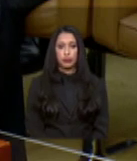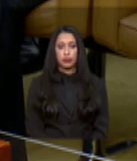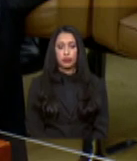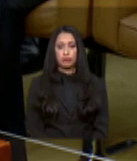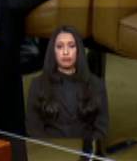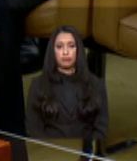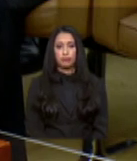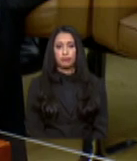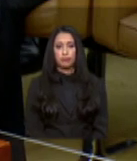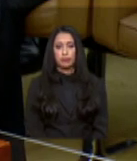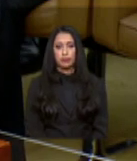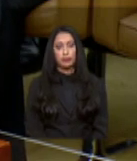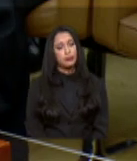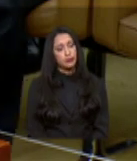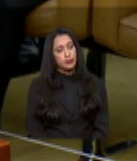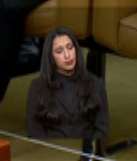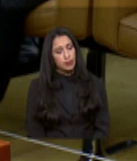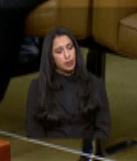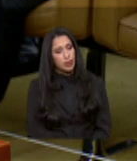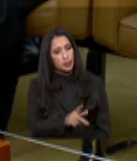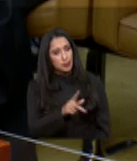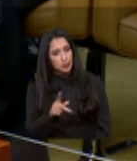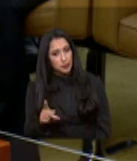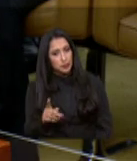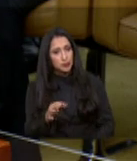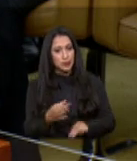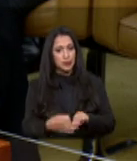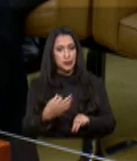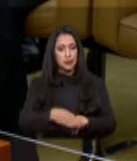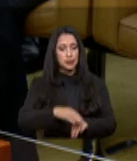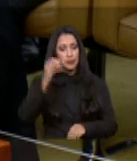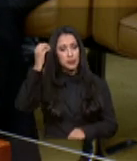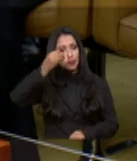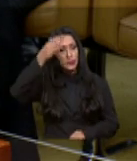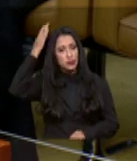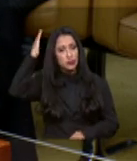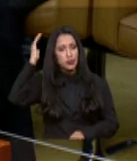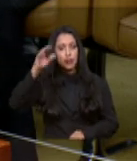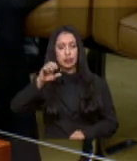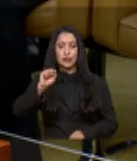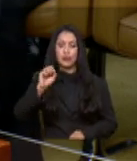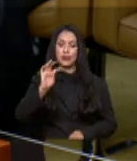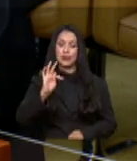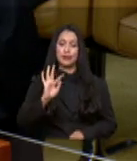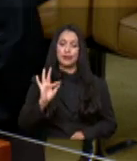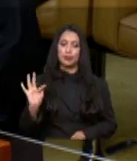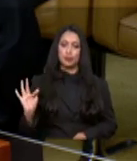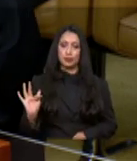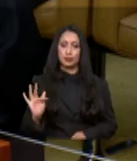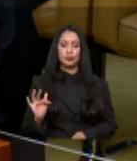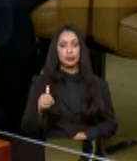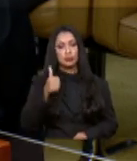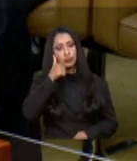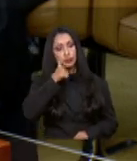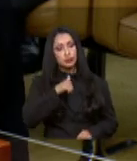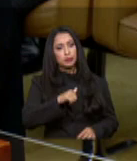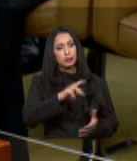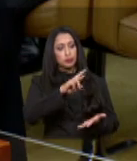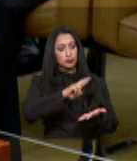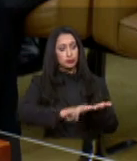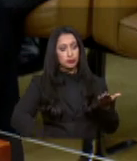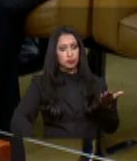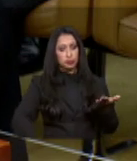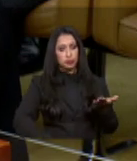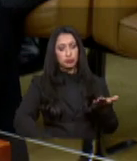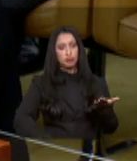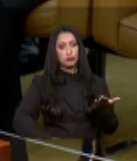Senhor ministro, presidente, na imagem, Fux, advogado de pé, na tribuna. Suprema Corte, ministra Carmen Lúcia, relatora. Homem de